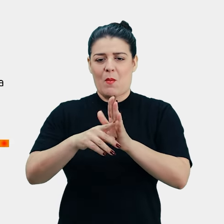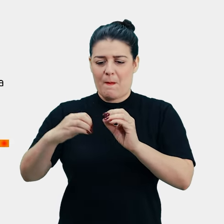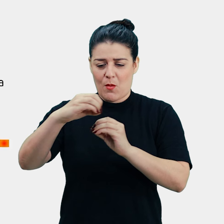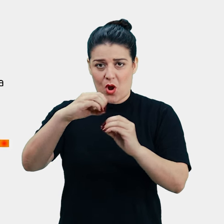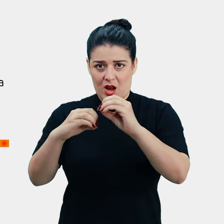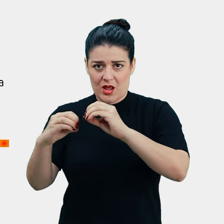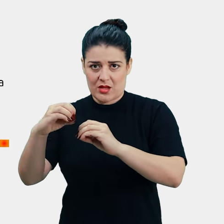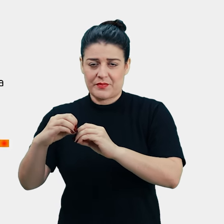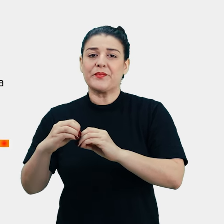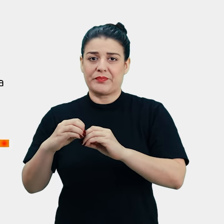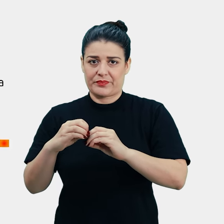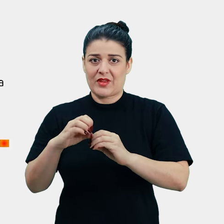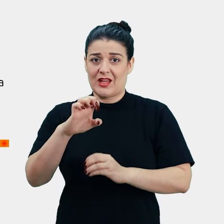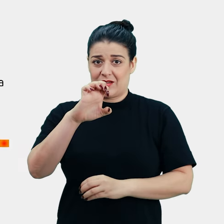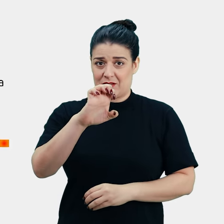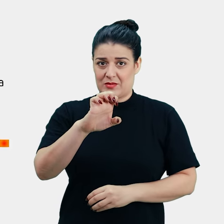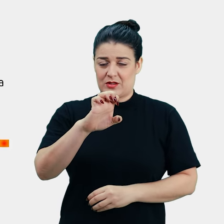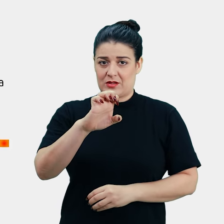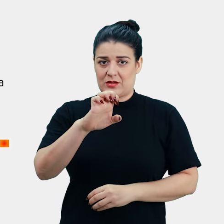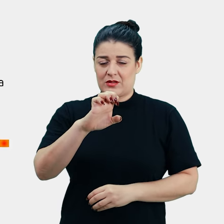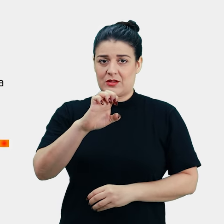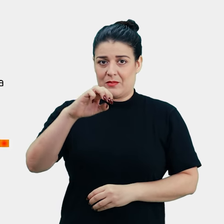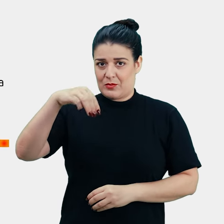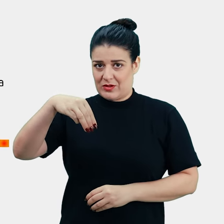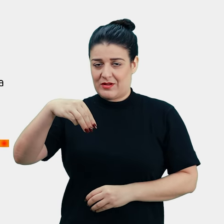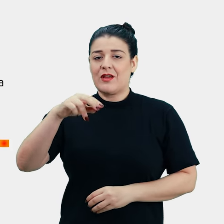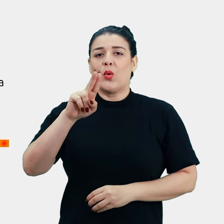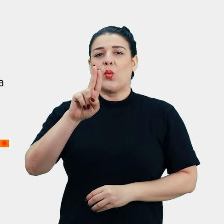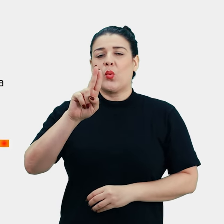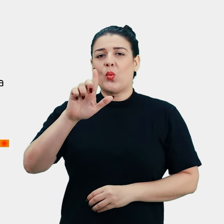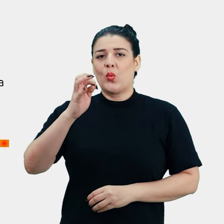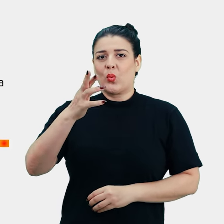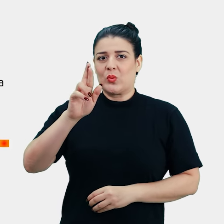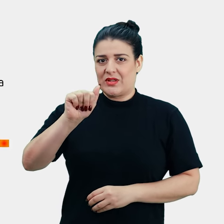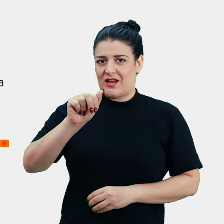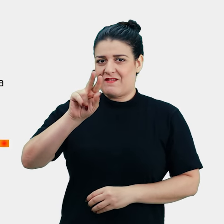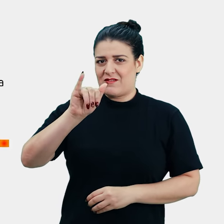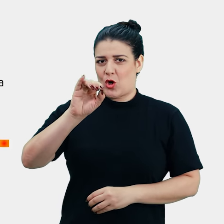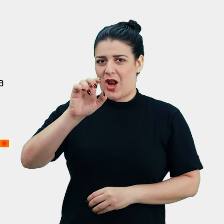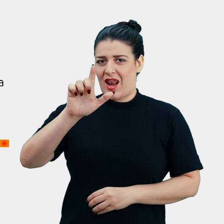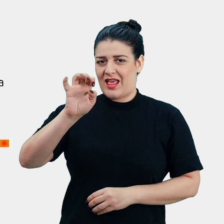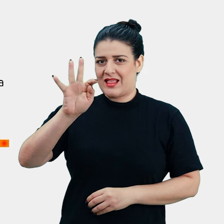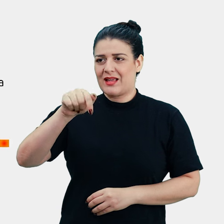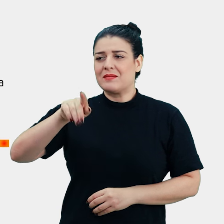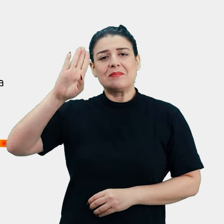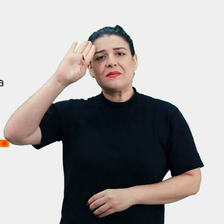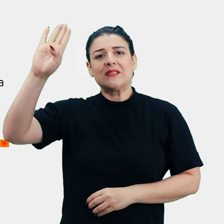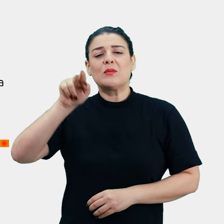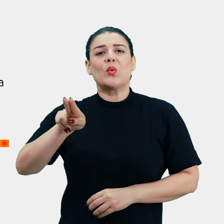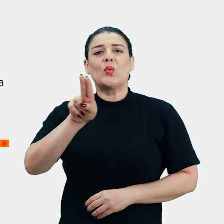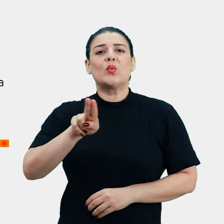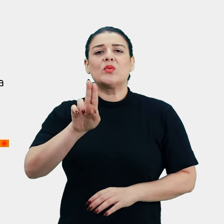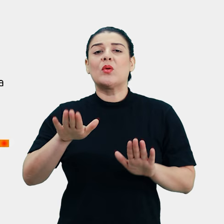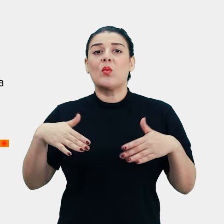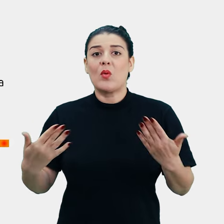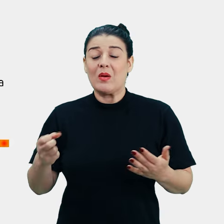A espectroscopia ultravioleta. A ultravioleta, pessoal, é muito útil, principalmente quando a gente